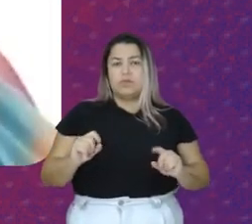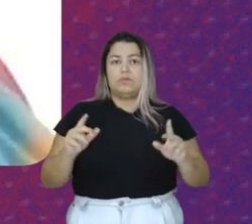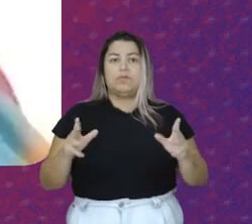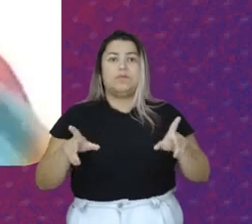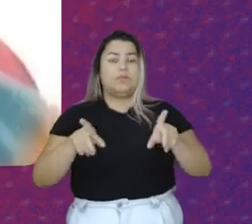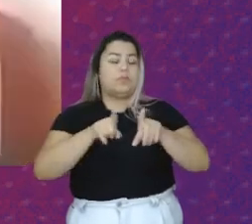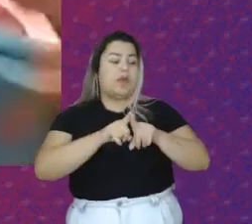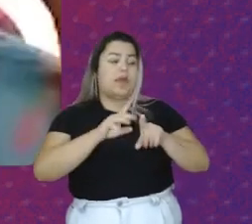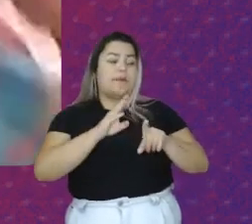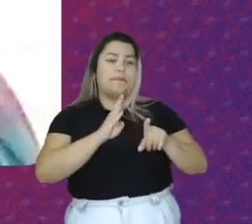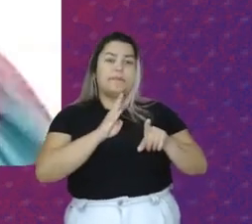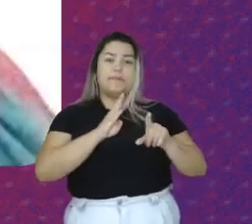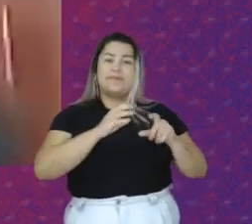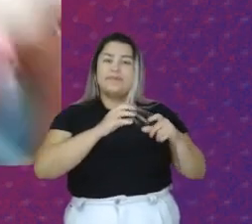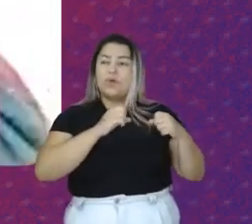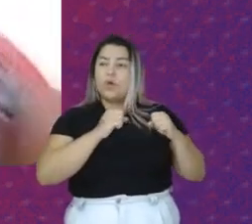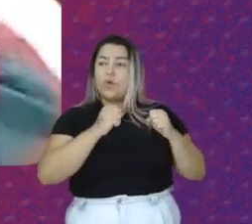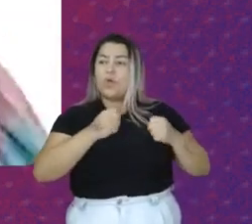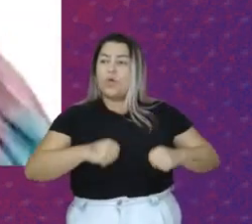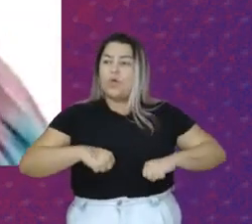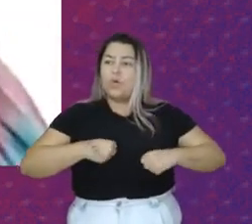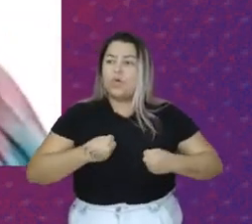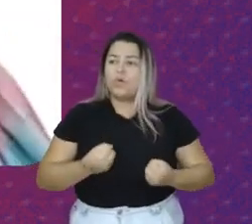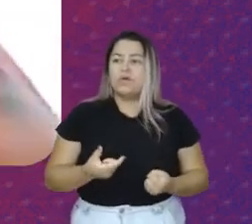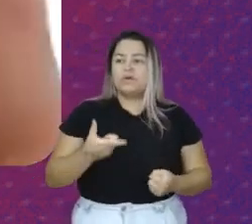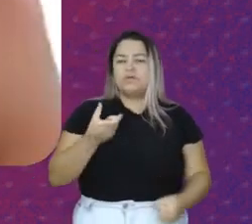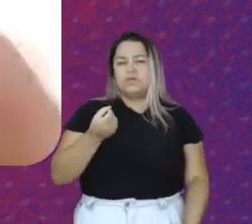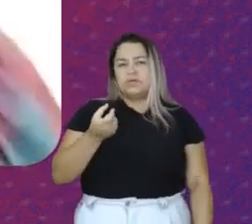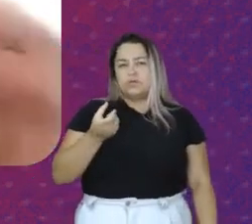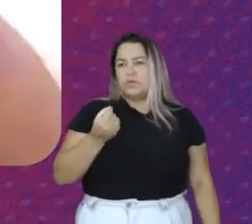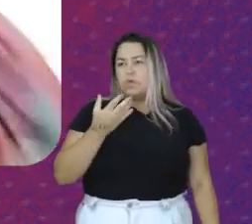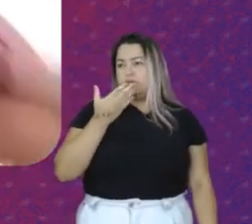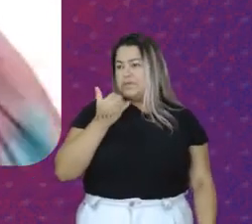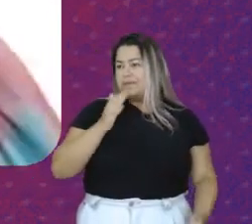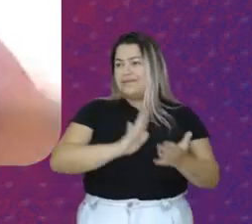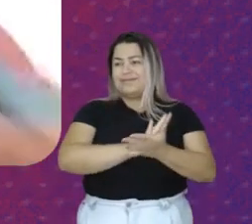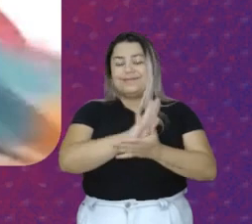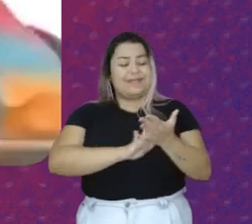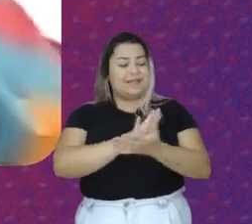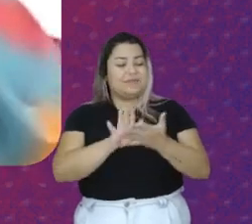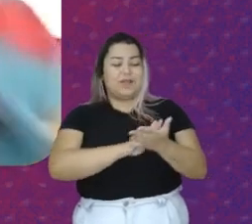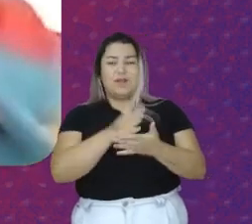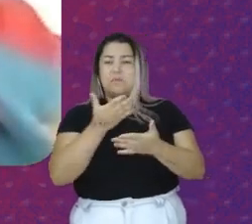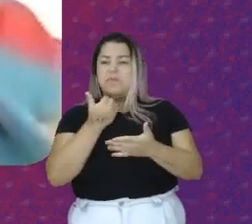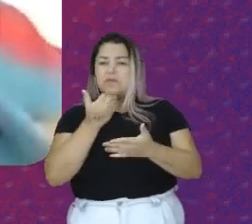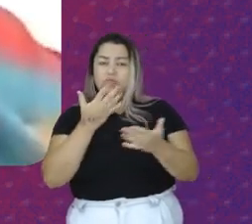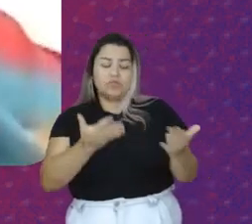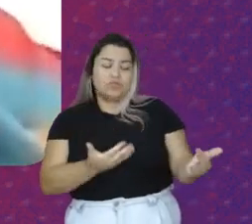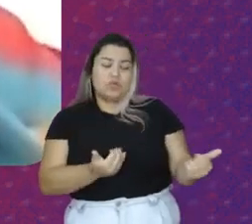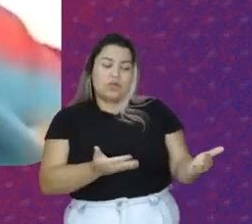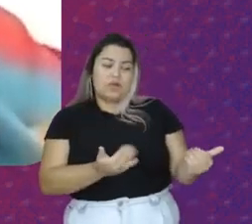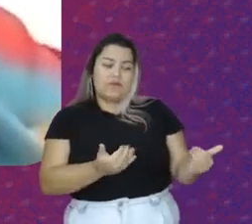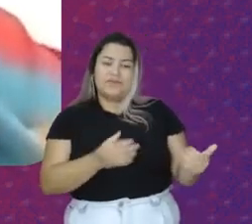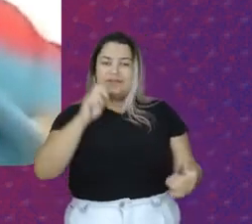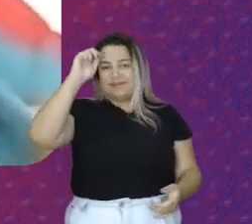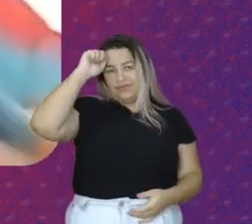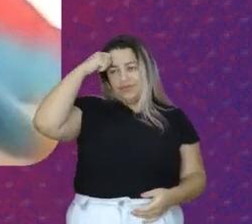nas costas, carregando comida 8, 10, 20 horas, sem ter nada para comer, são jovens negros de